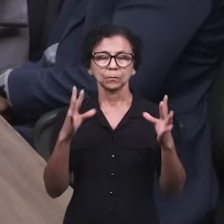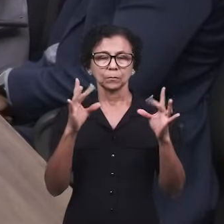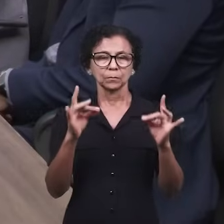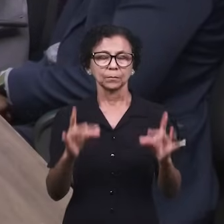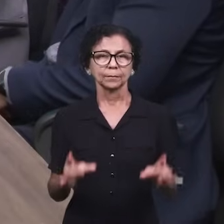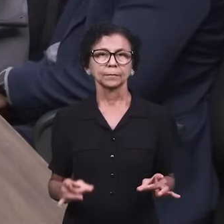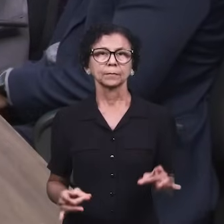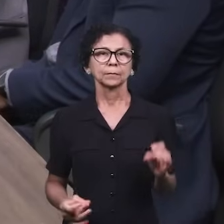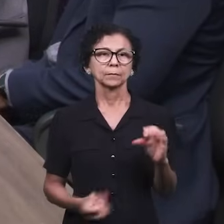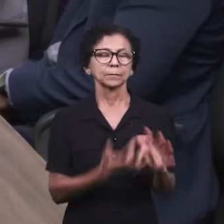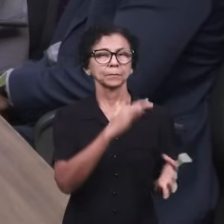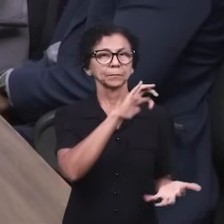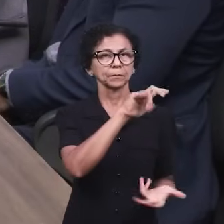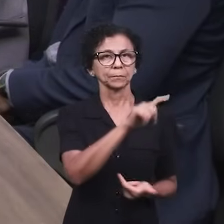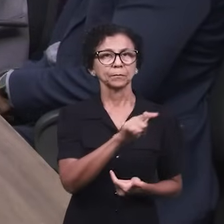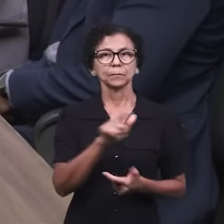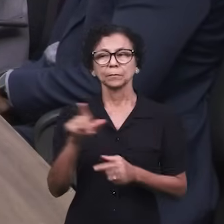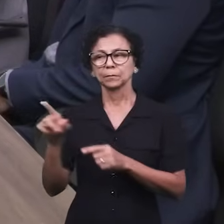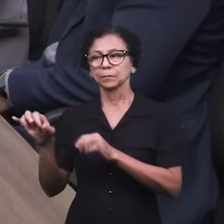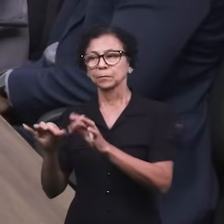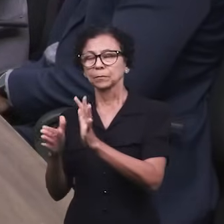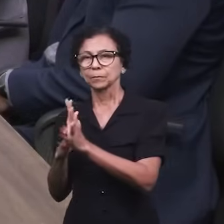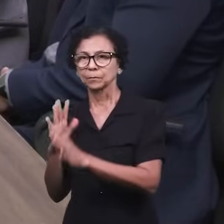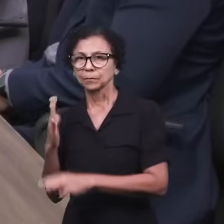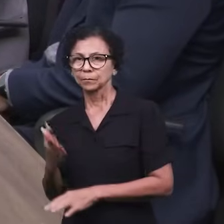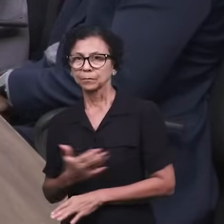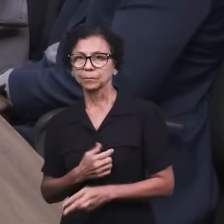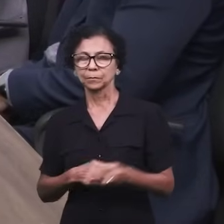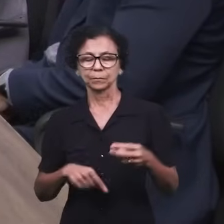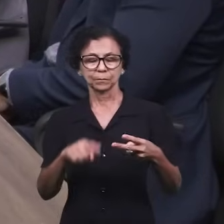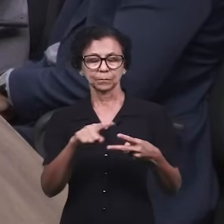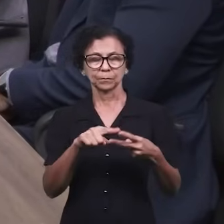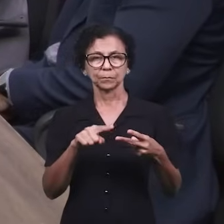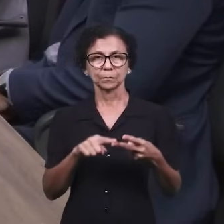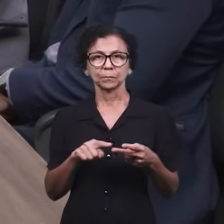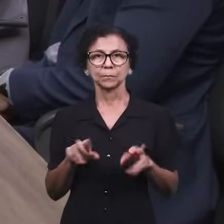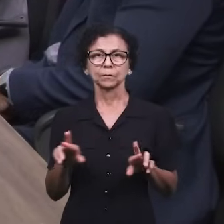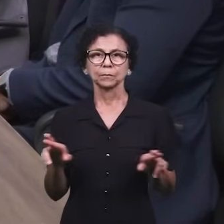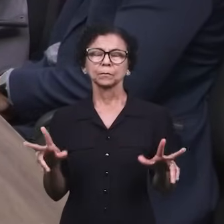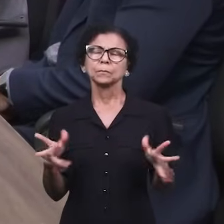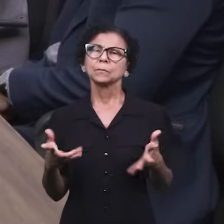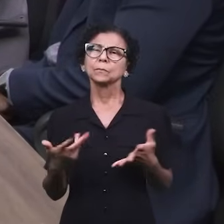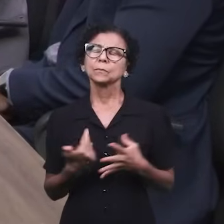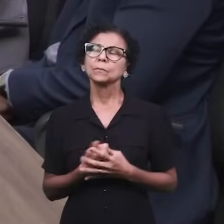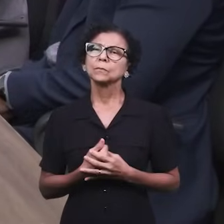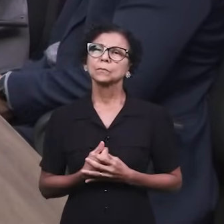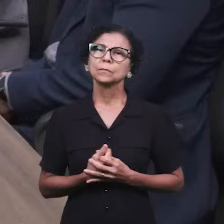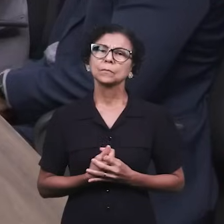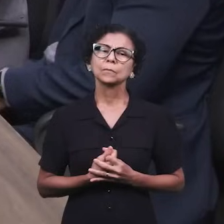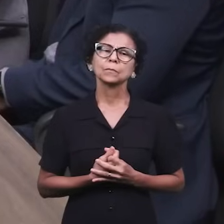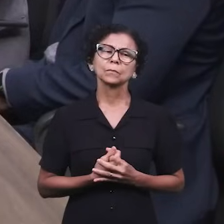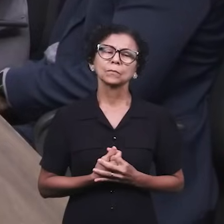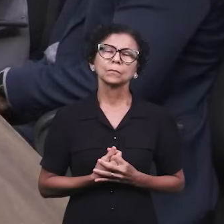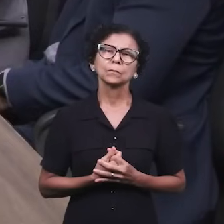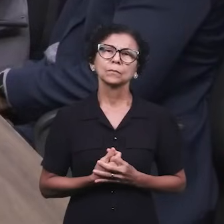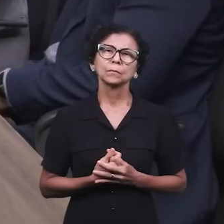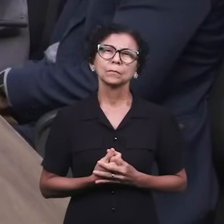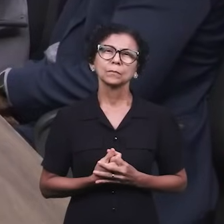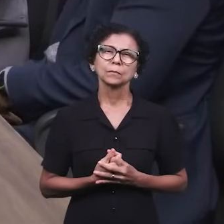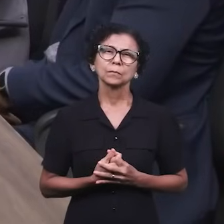obra redentora, e quando a gente vê a obra criadora, claramente a gente consegue